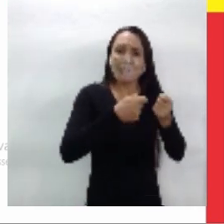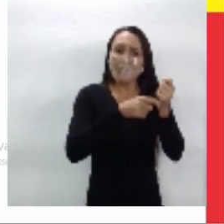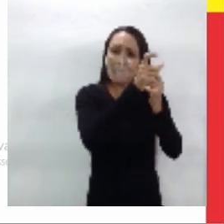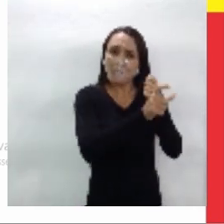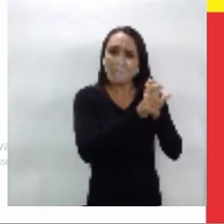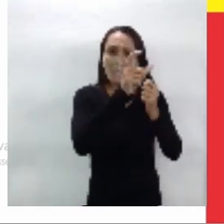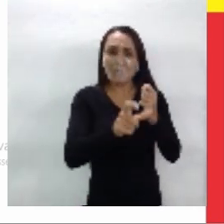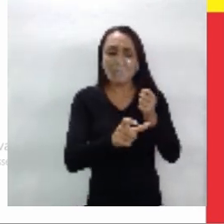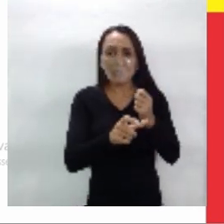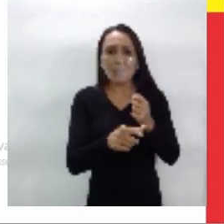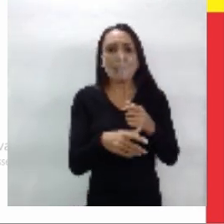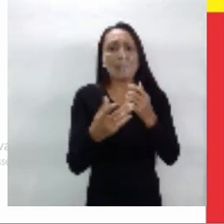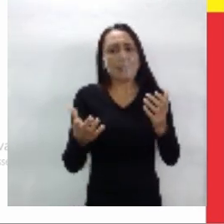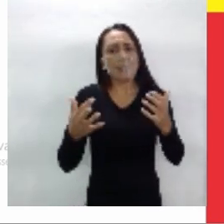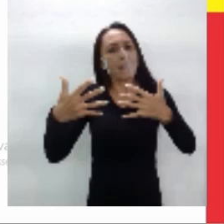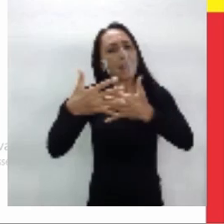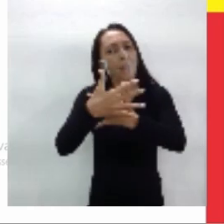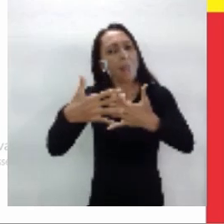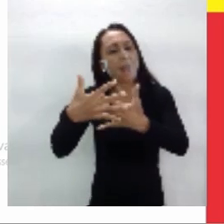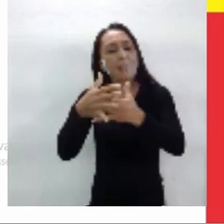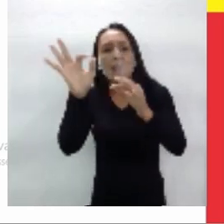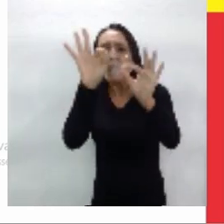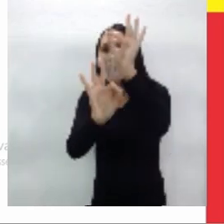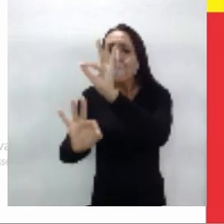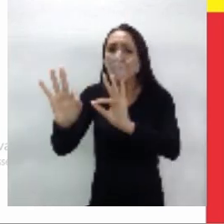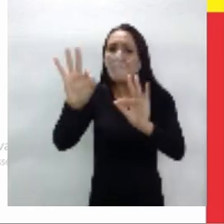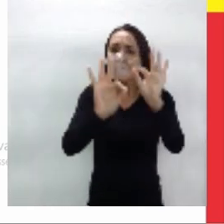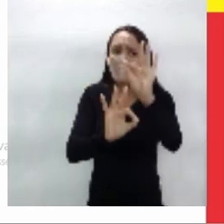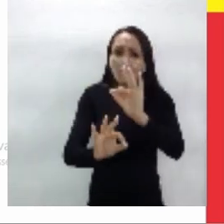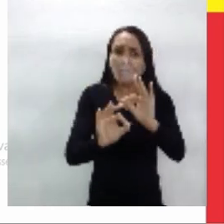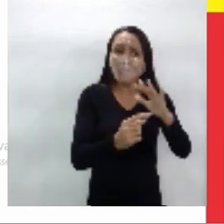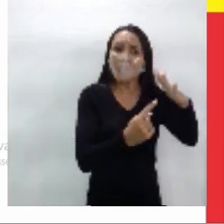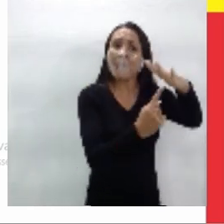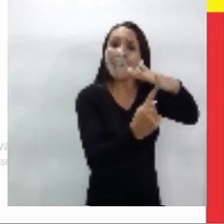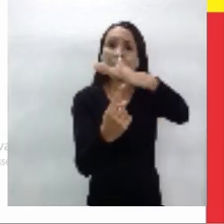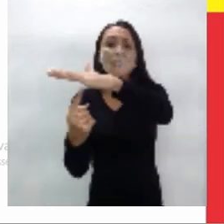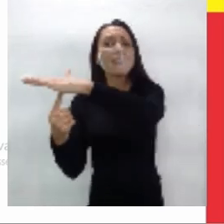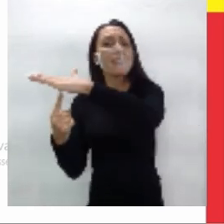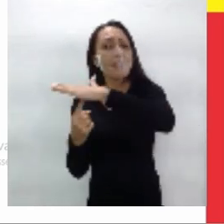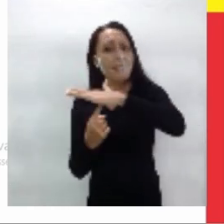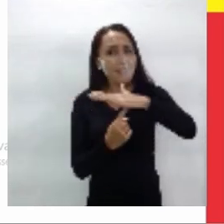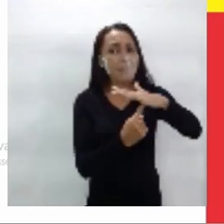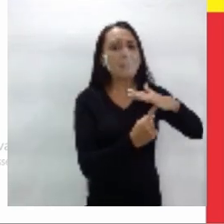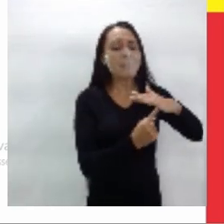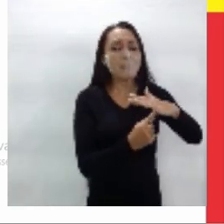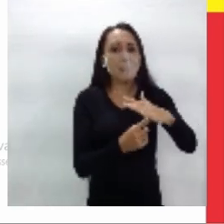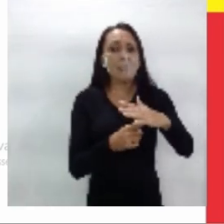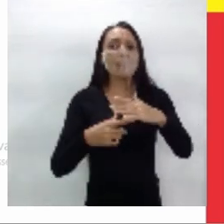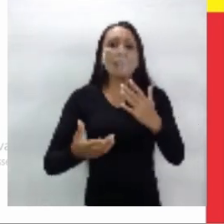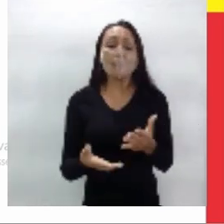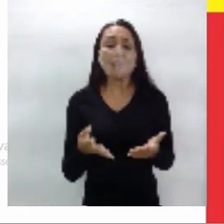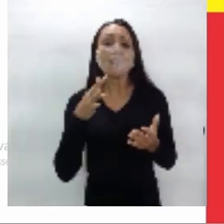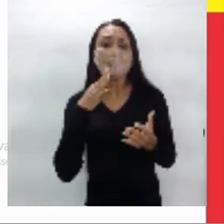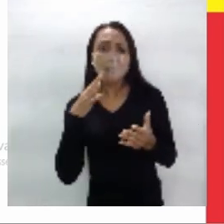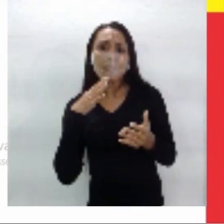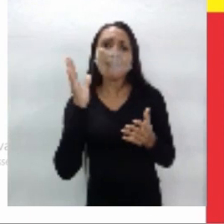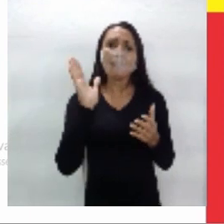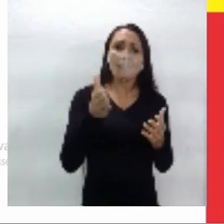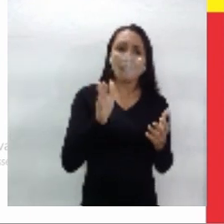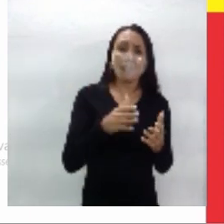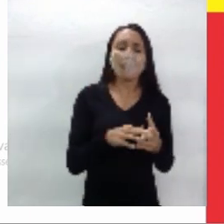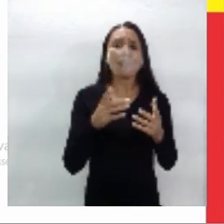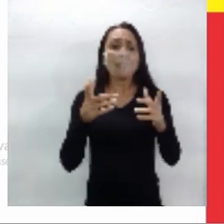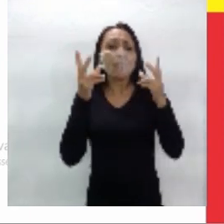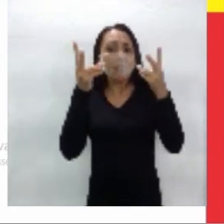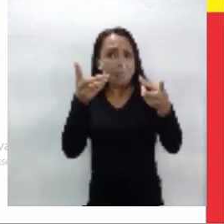passaram de ir nas cidades organizando essas feiras que a gente conhece até os dias de hoje. Aí você está vendo,